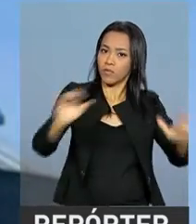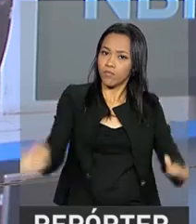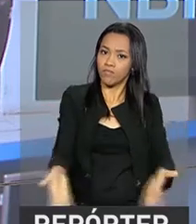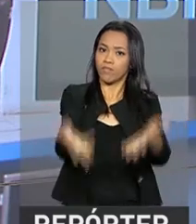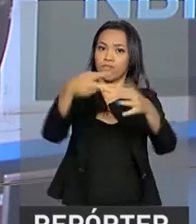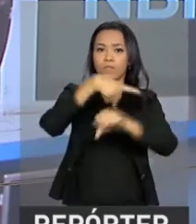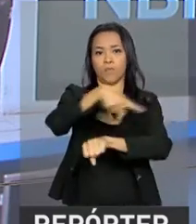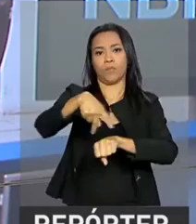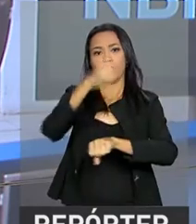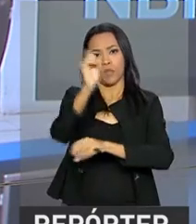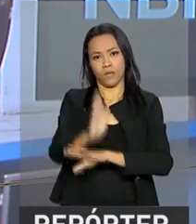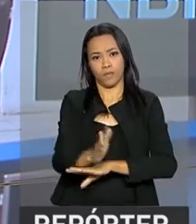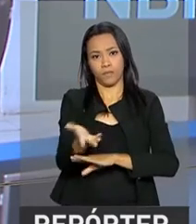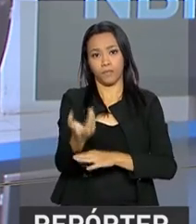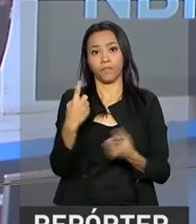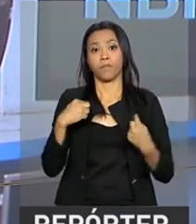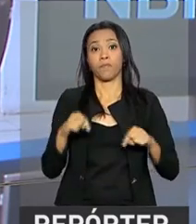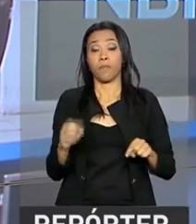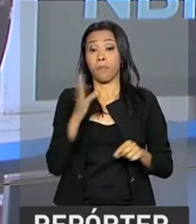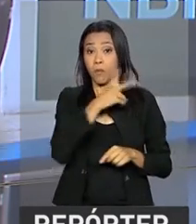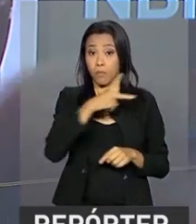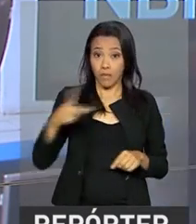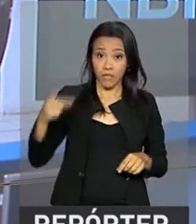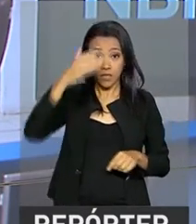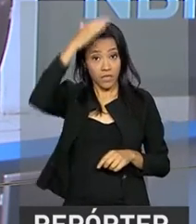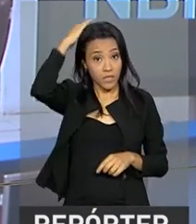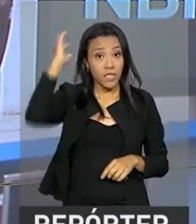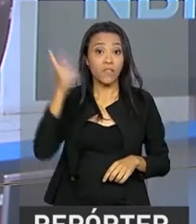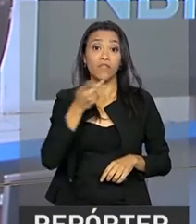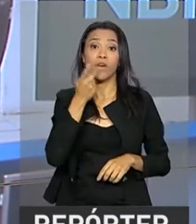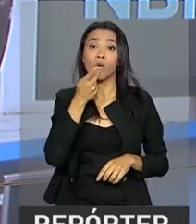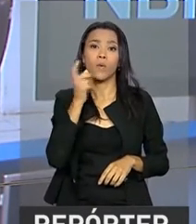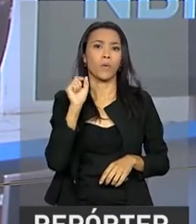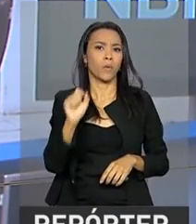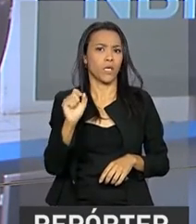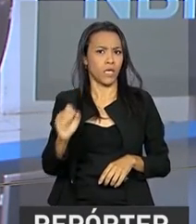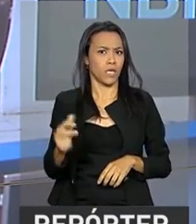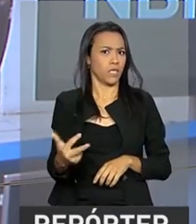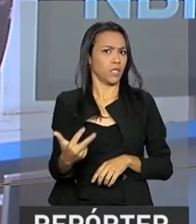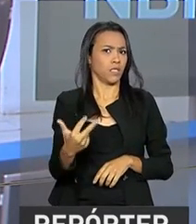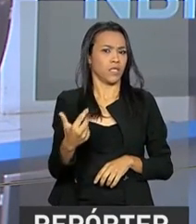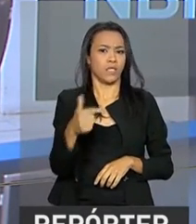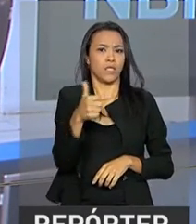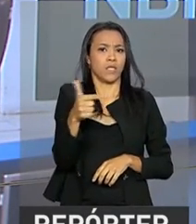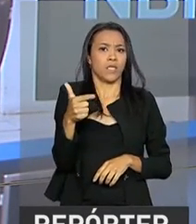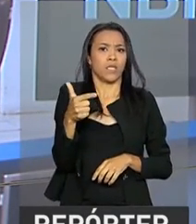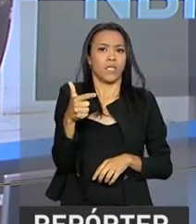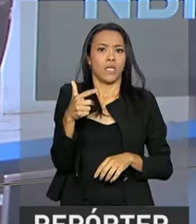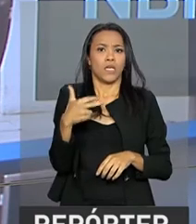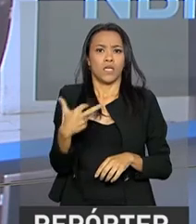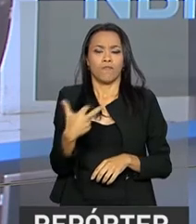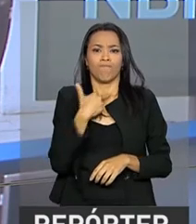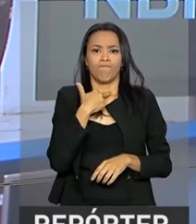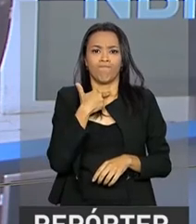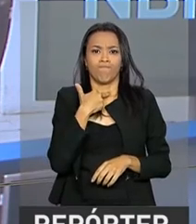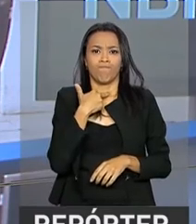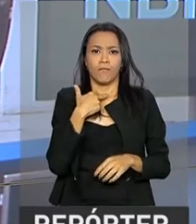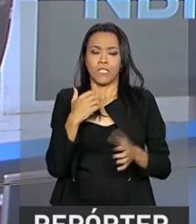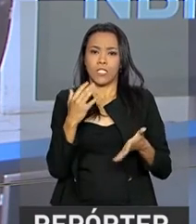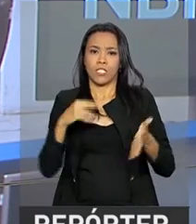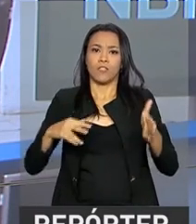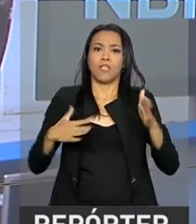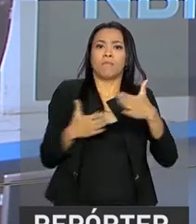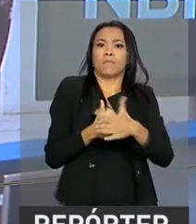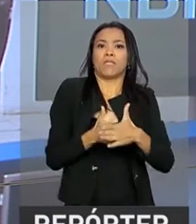país. E olha, o presidente Michel Temer negou a informação de que haveria restrição para saques de contas inativas